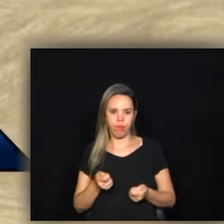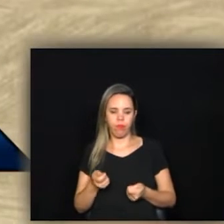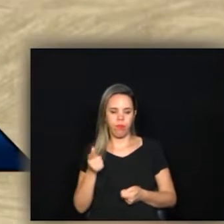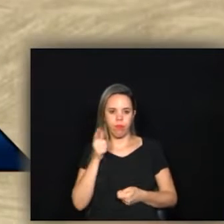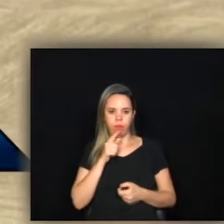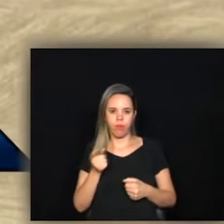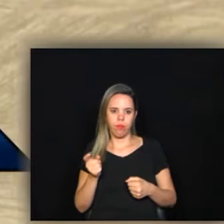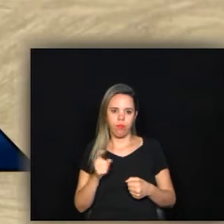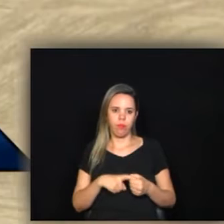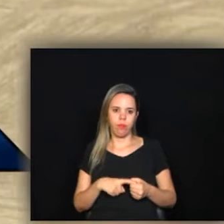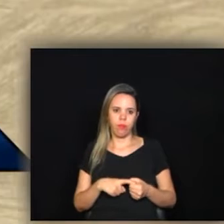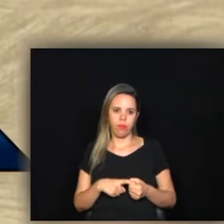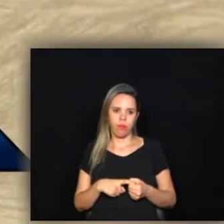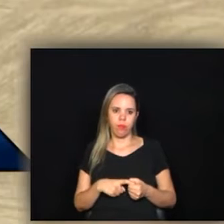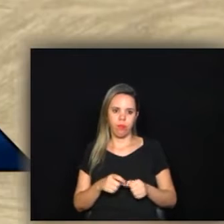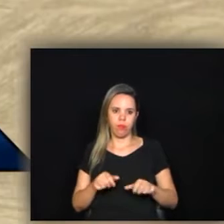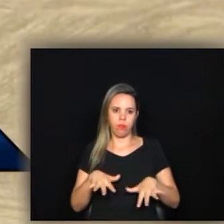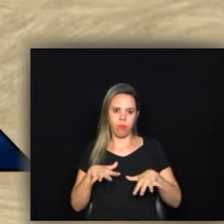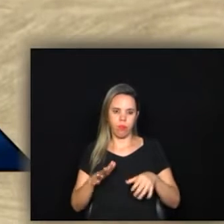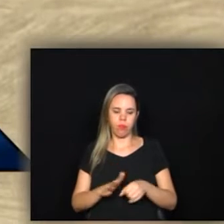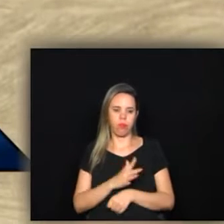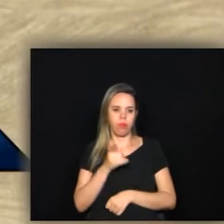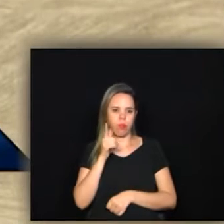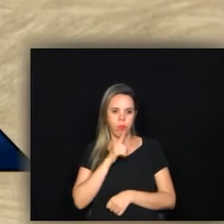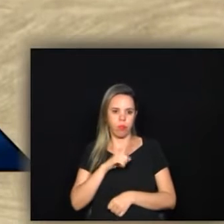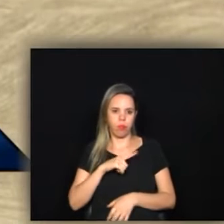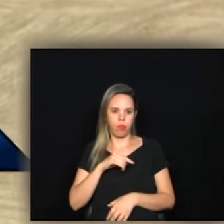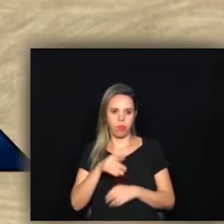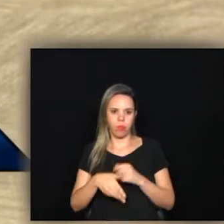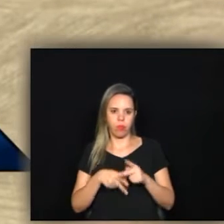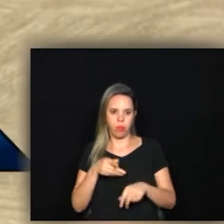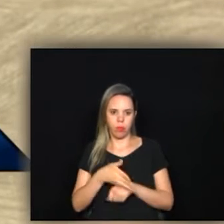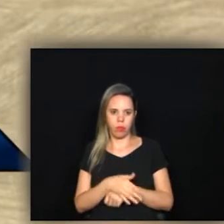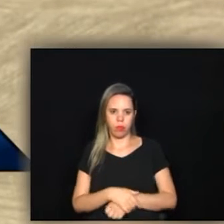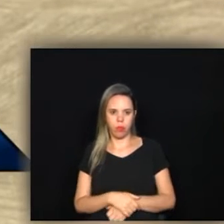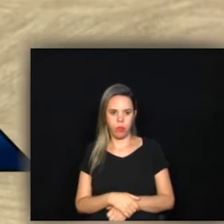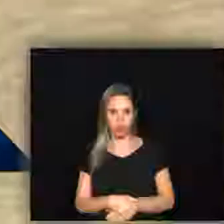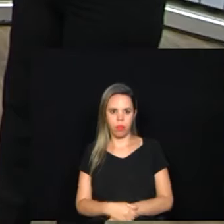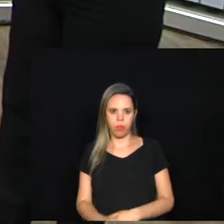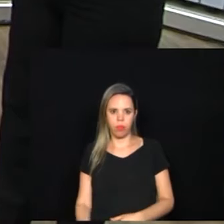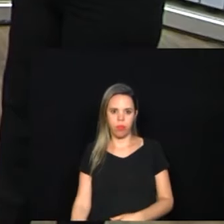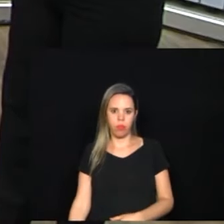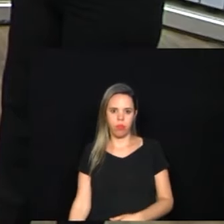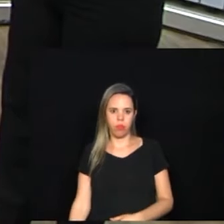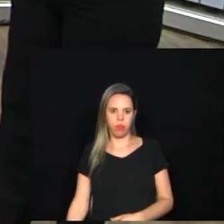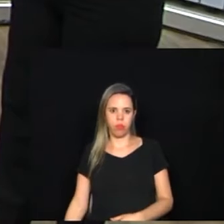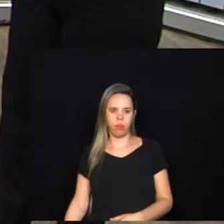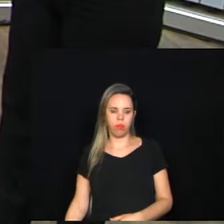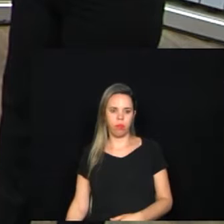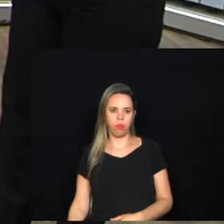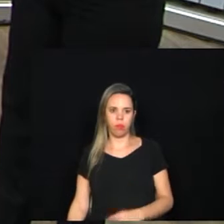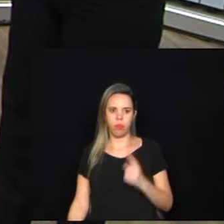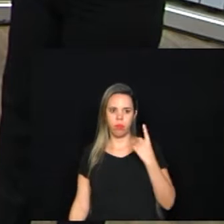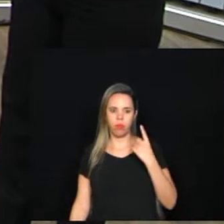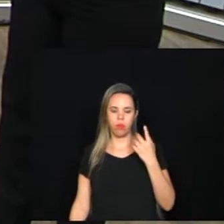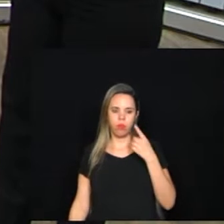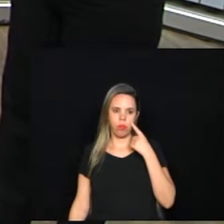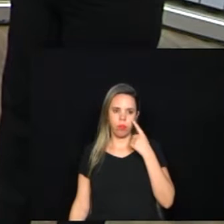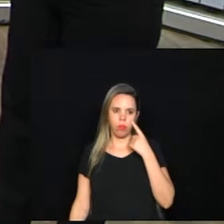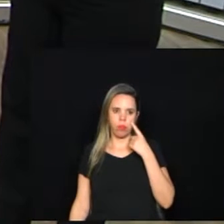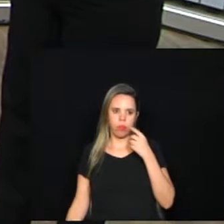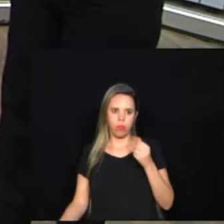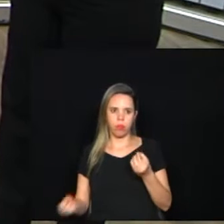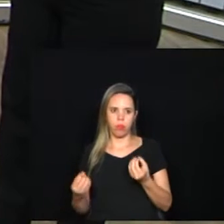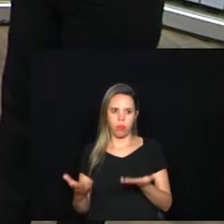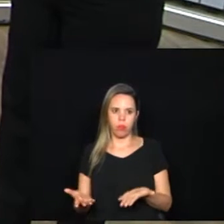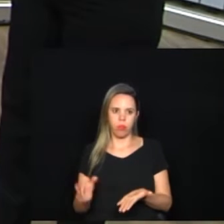conseguir voltar, para encher a casa e conseguir ter uma participação popular. Mirna Abreu, e a gente viu a entrega,